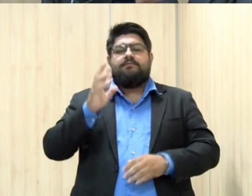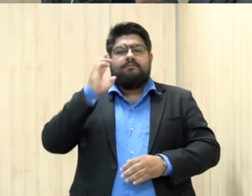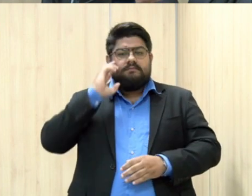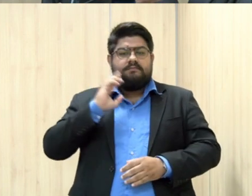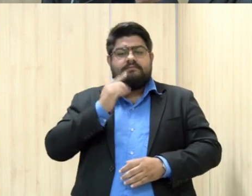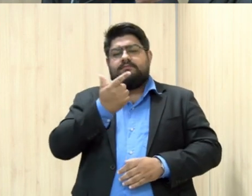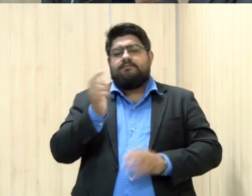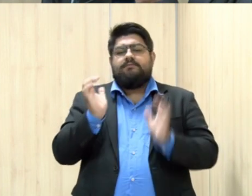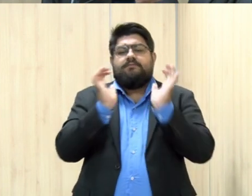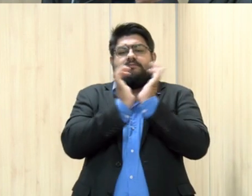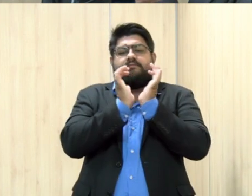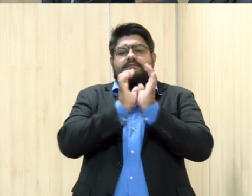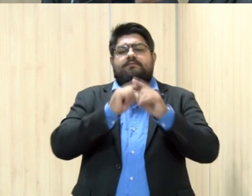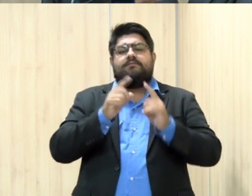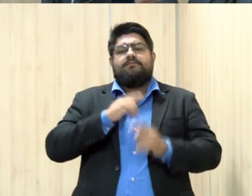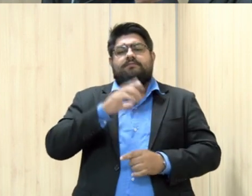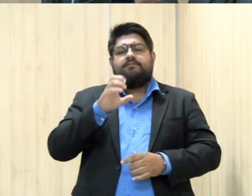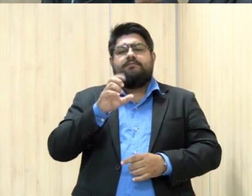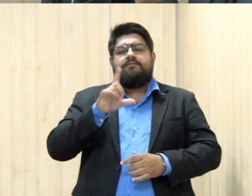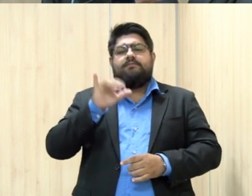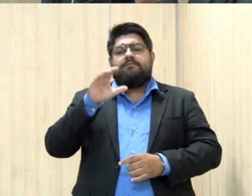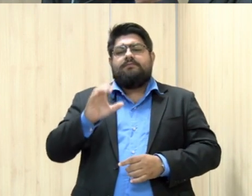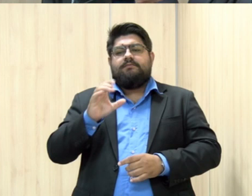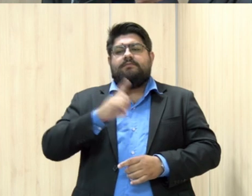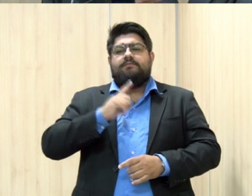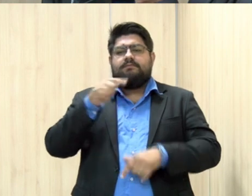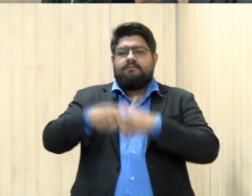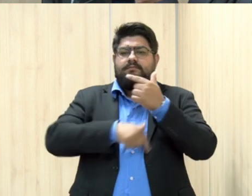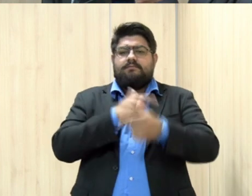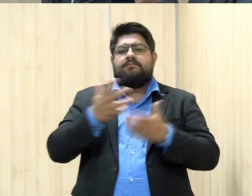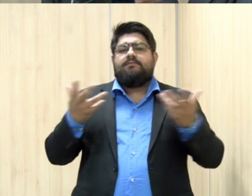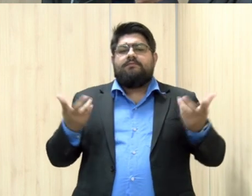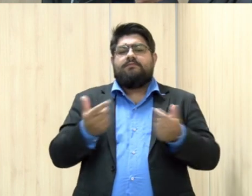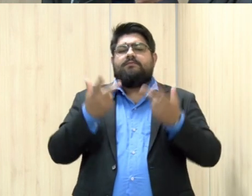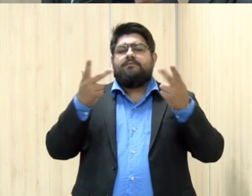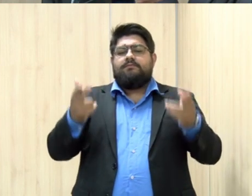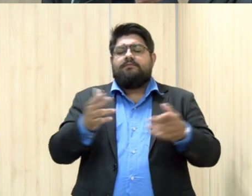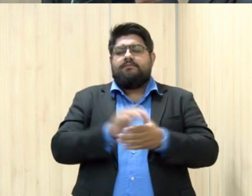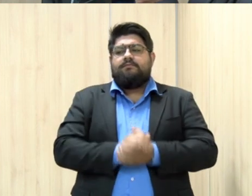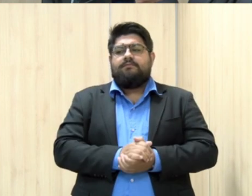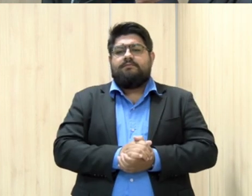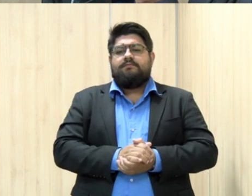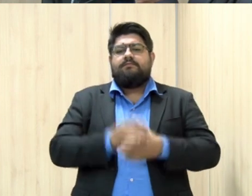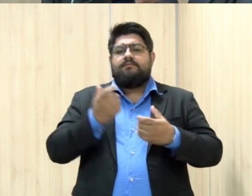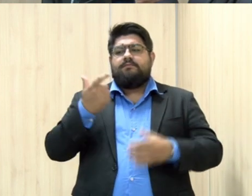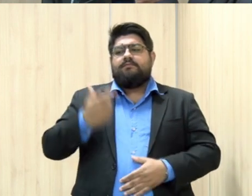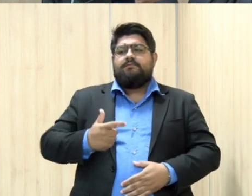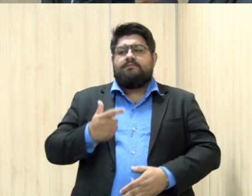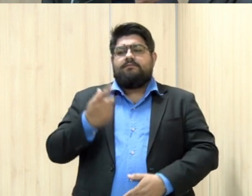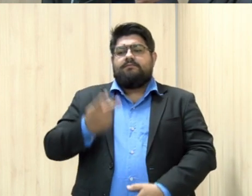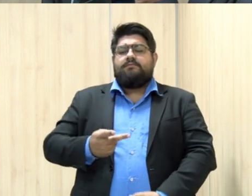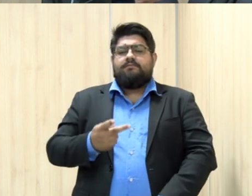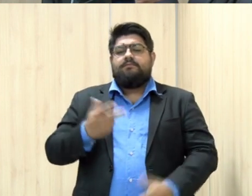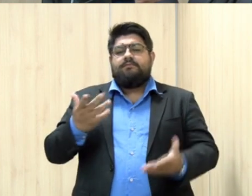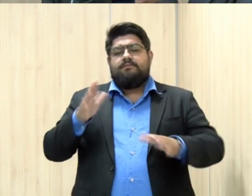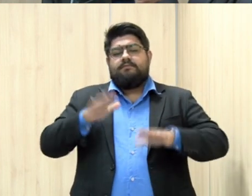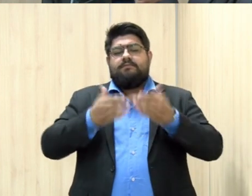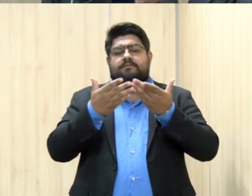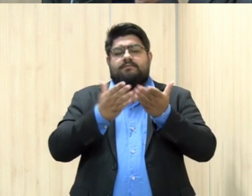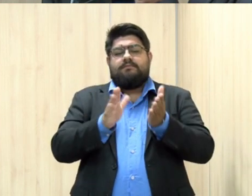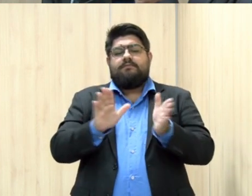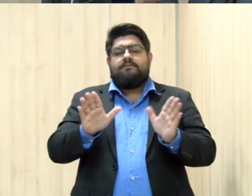tenha pai mas tem o sernic que faz o mesmo trabalho então como sou da casa a gente poderia deixar uma